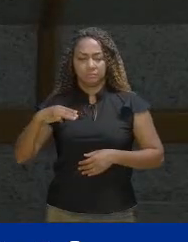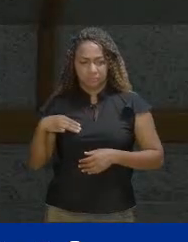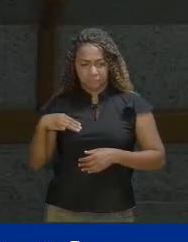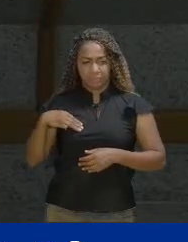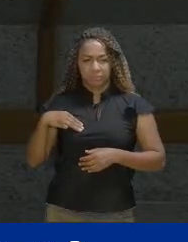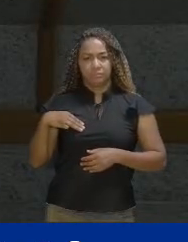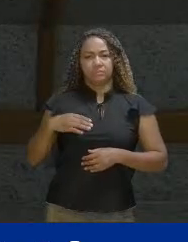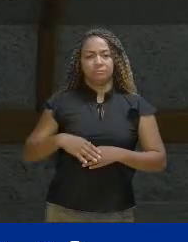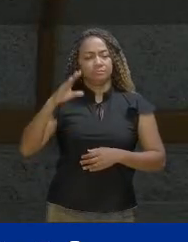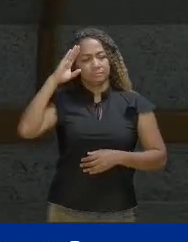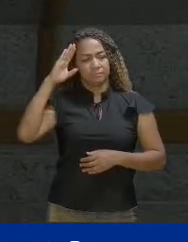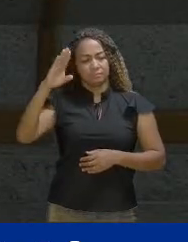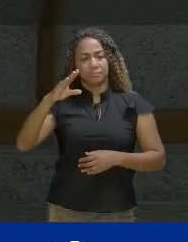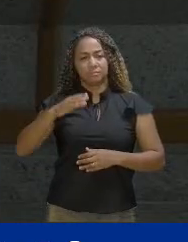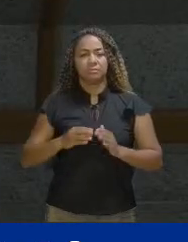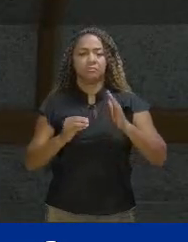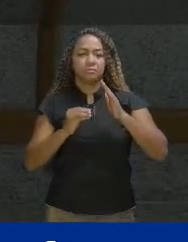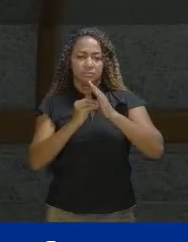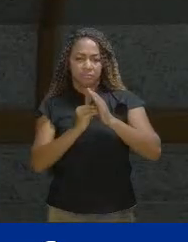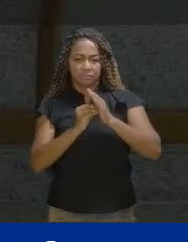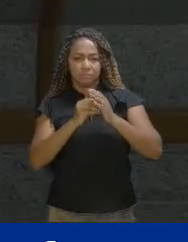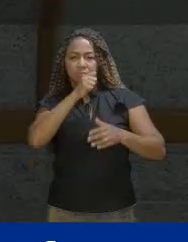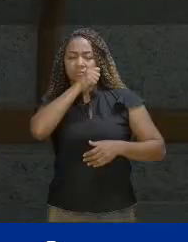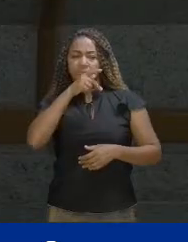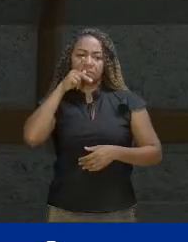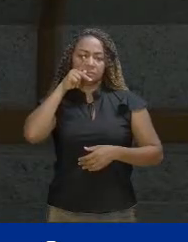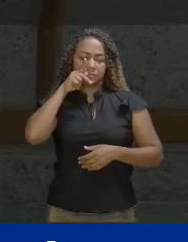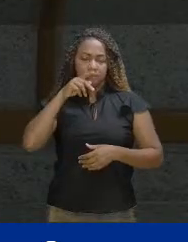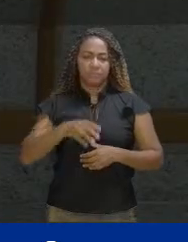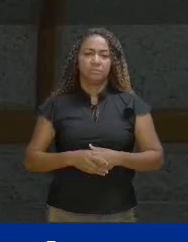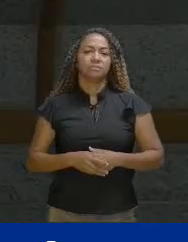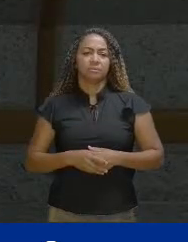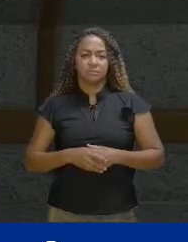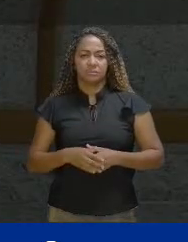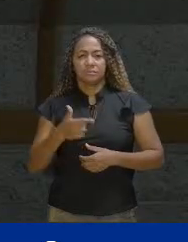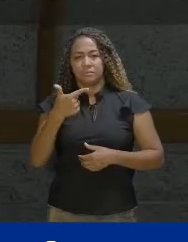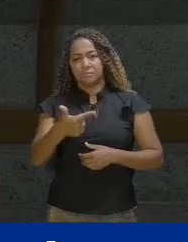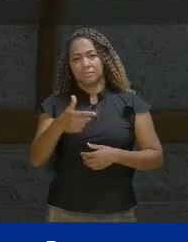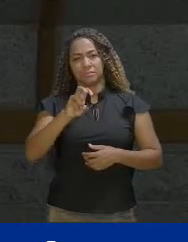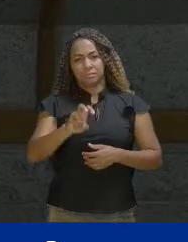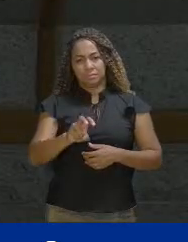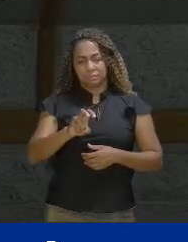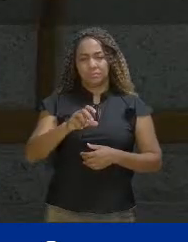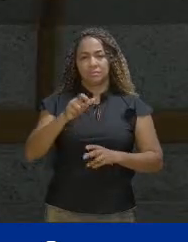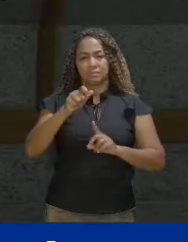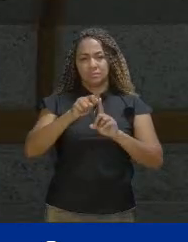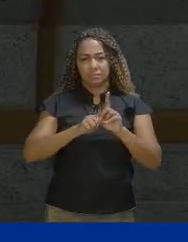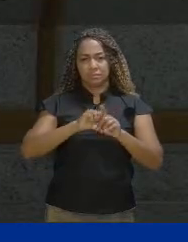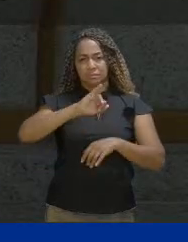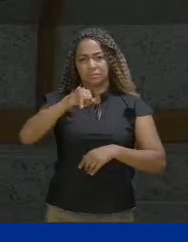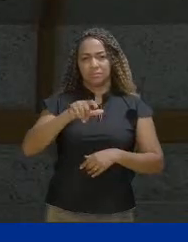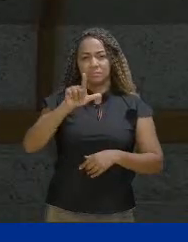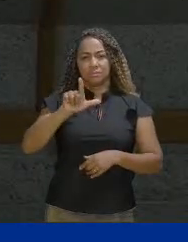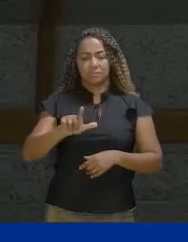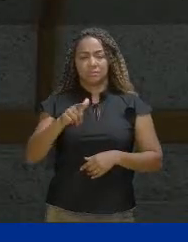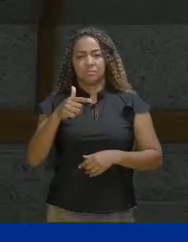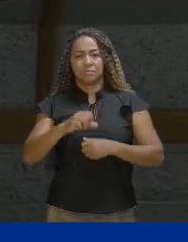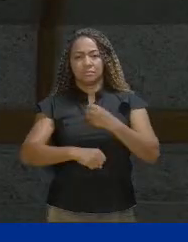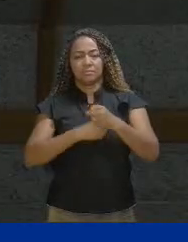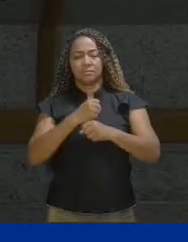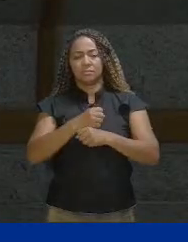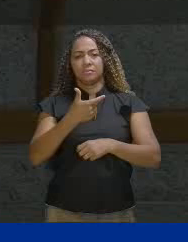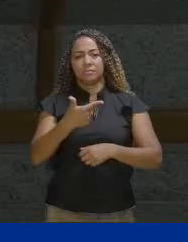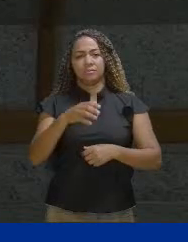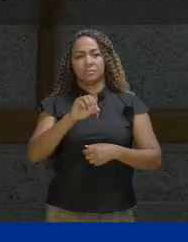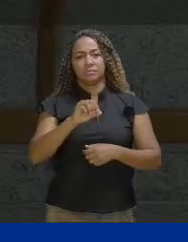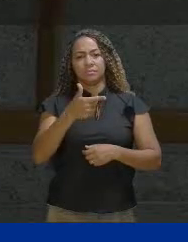sessão Milene Lai, Tribunal pele branca de Regional cabelos Eleitoral castanhos do escuros, Amapá. lisos, longos, Aos 25 dias do mês de usa leve julho maquiagem, do ano de sobrancelha bem desenhada, nariz